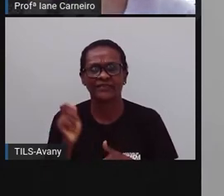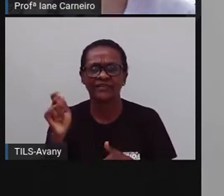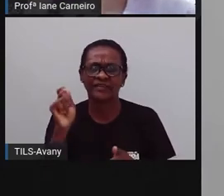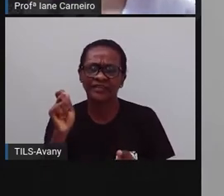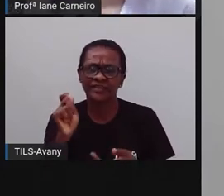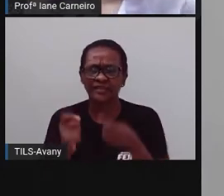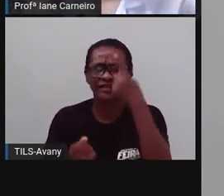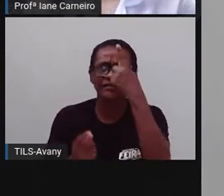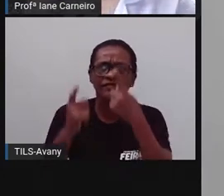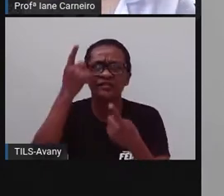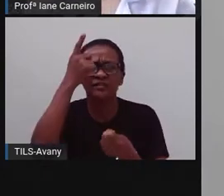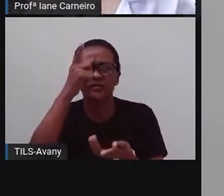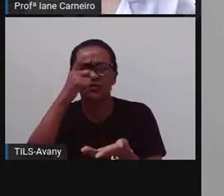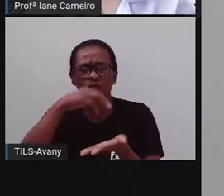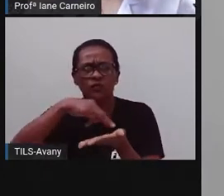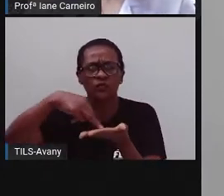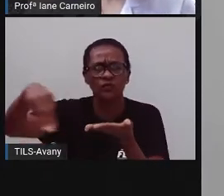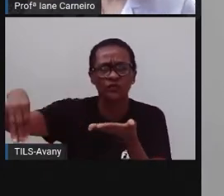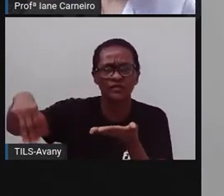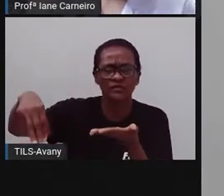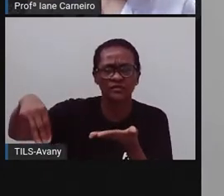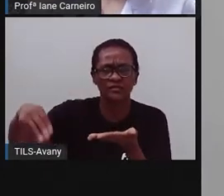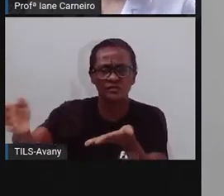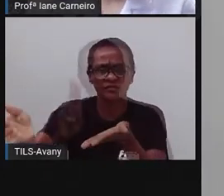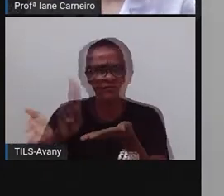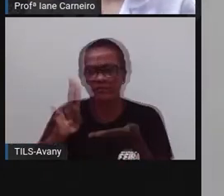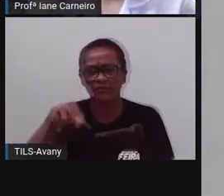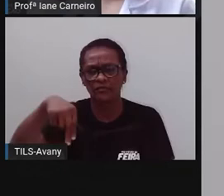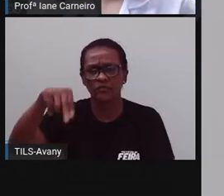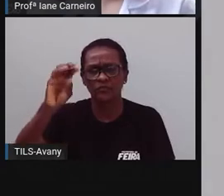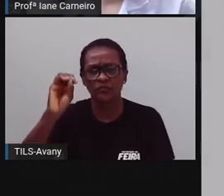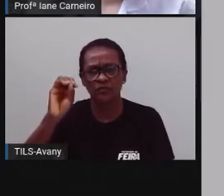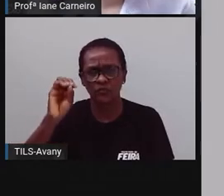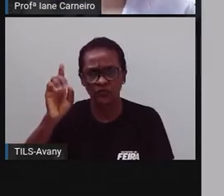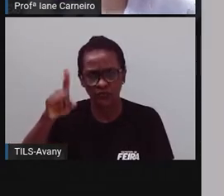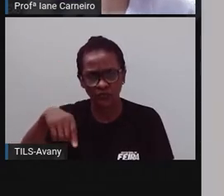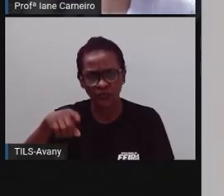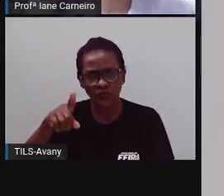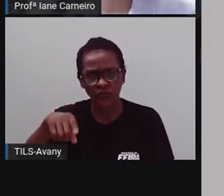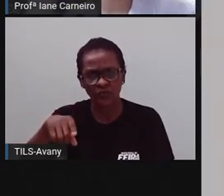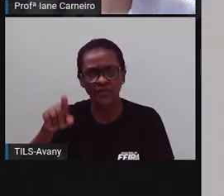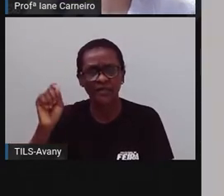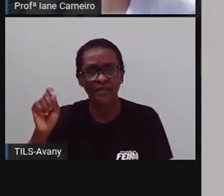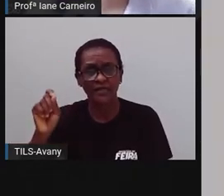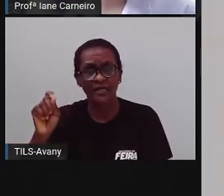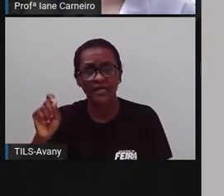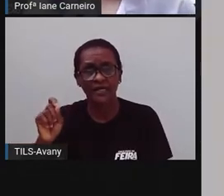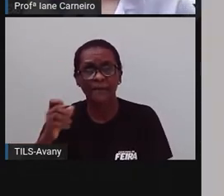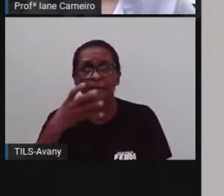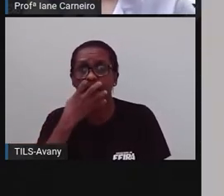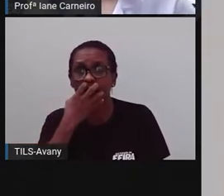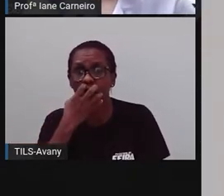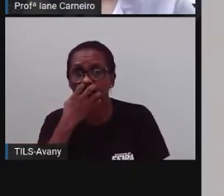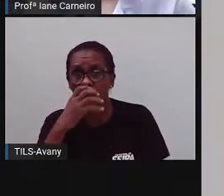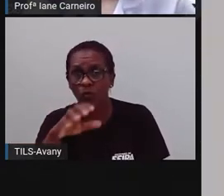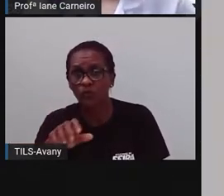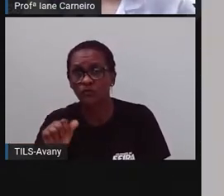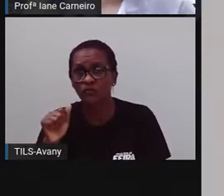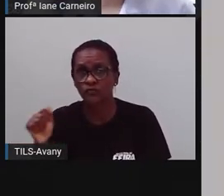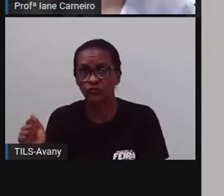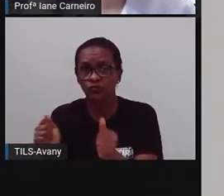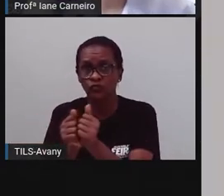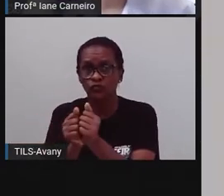os convites foi o Bruno e quem trouxe o cachorro biruta